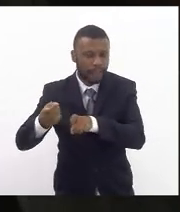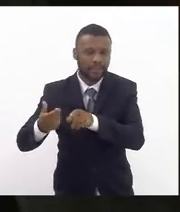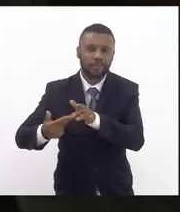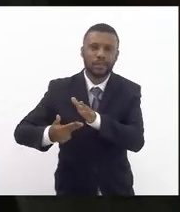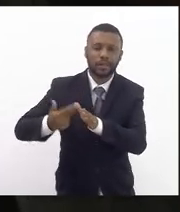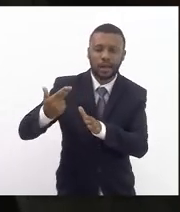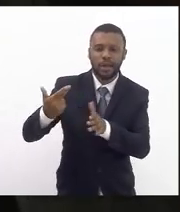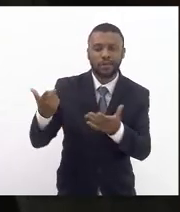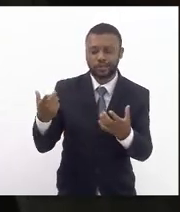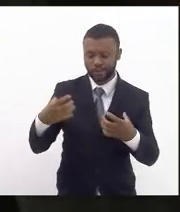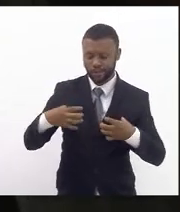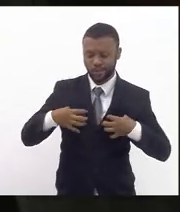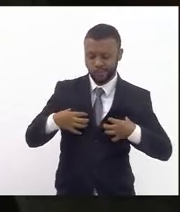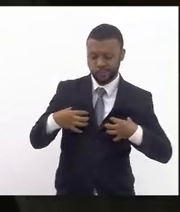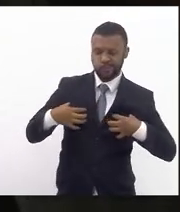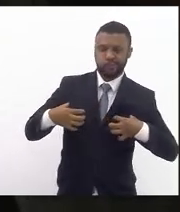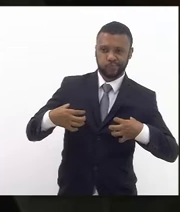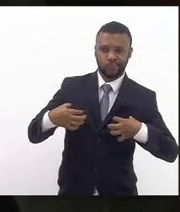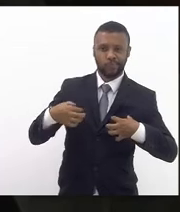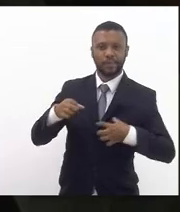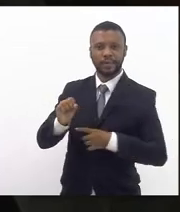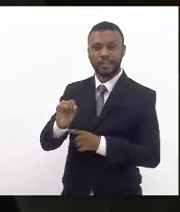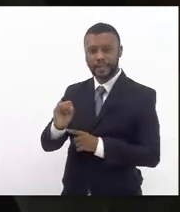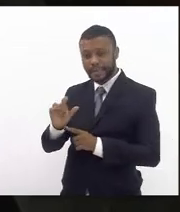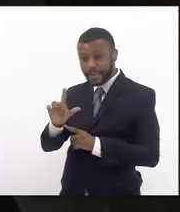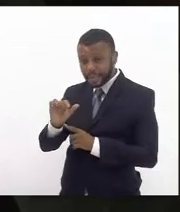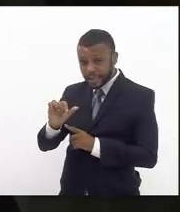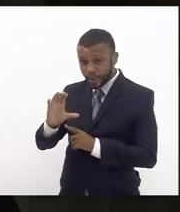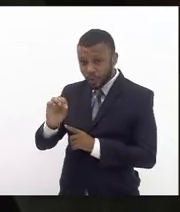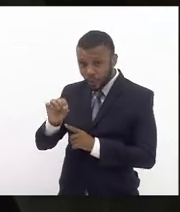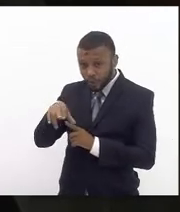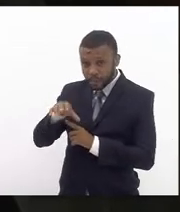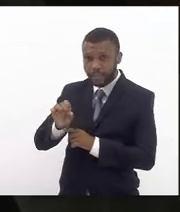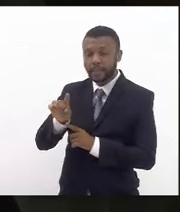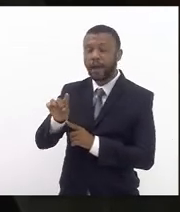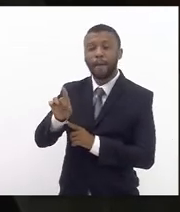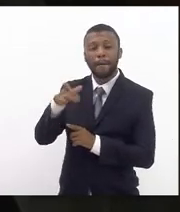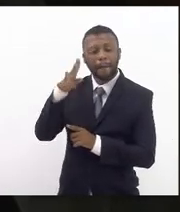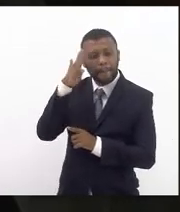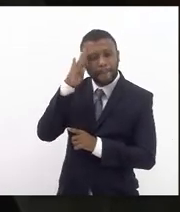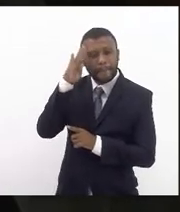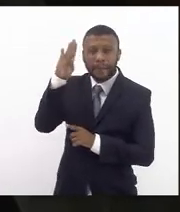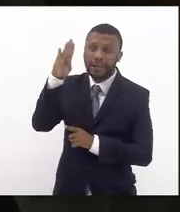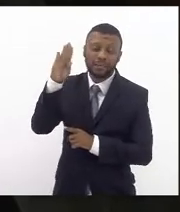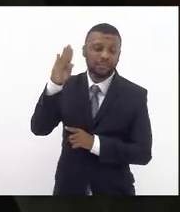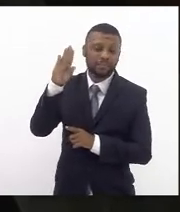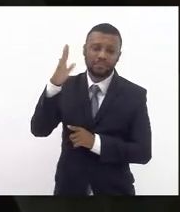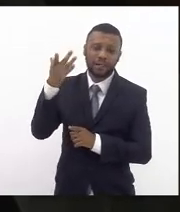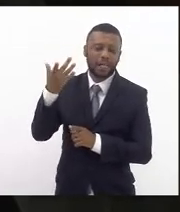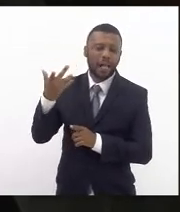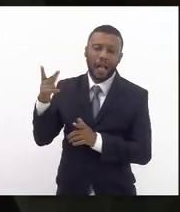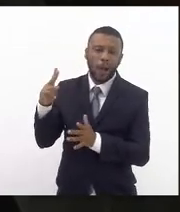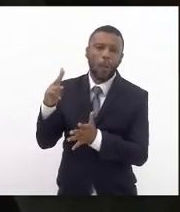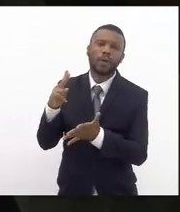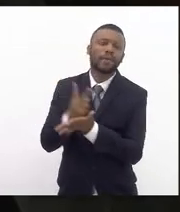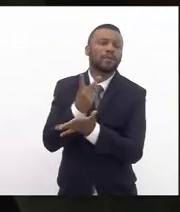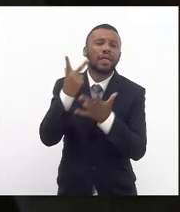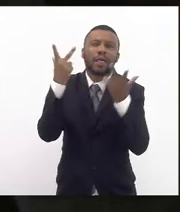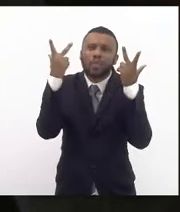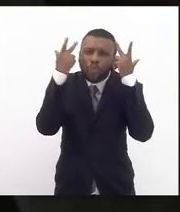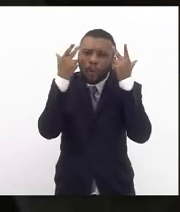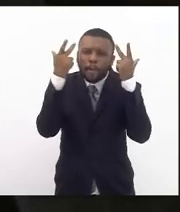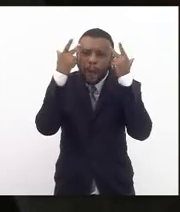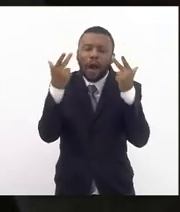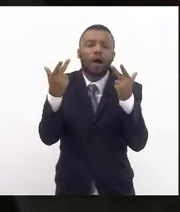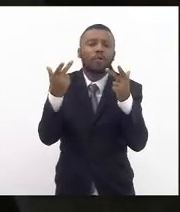plásticas de implante de silicone são as mais comuns no mundo, no Brasil, entre